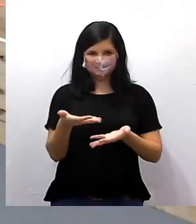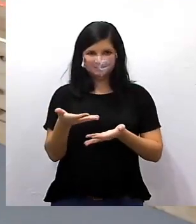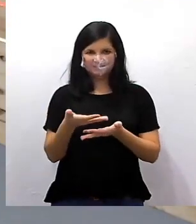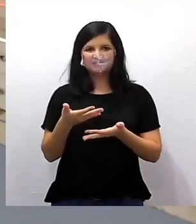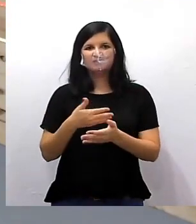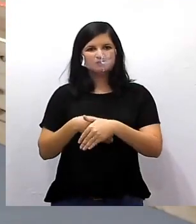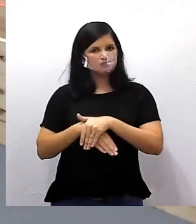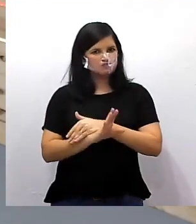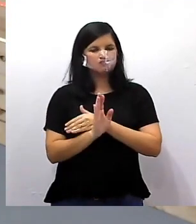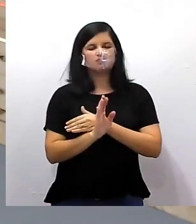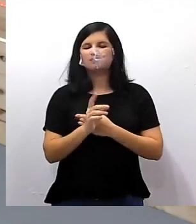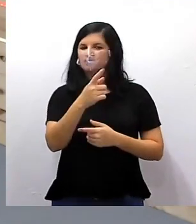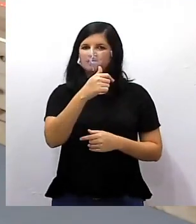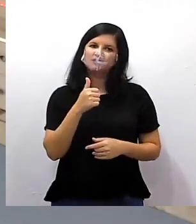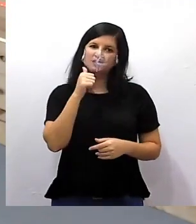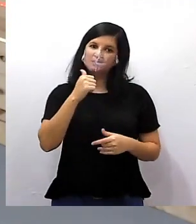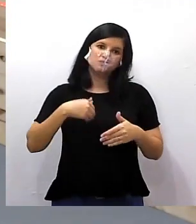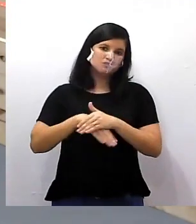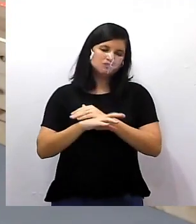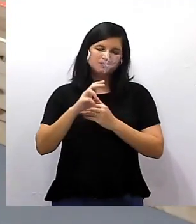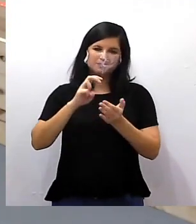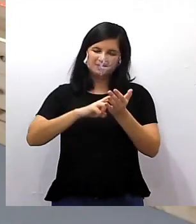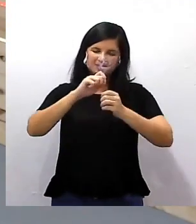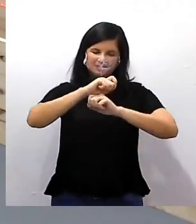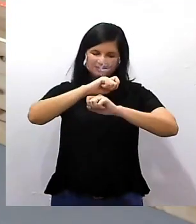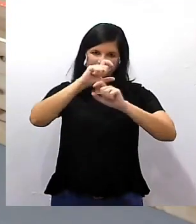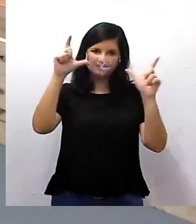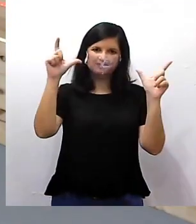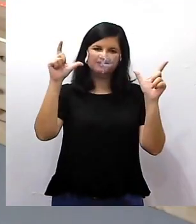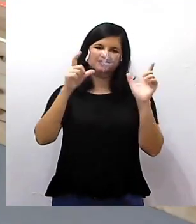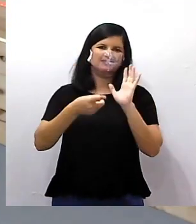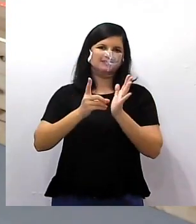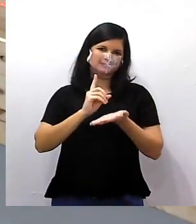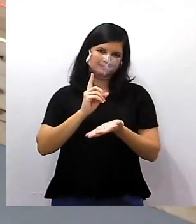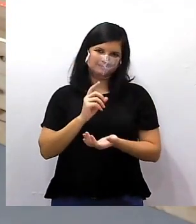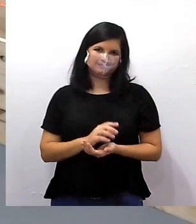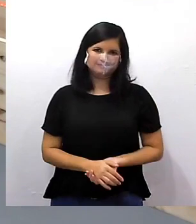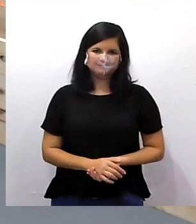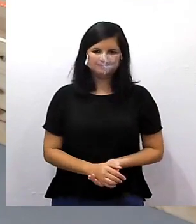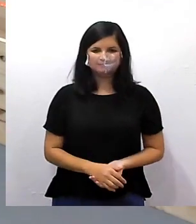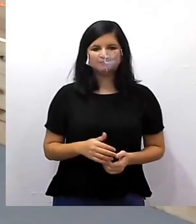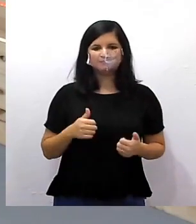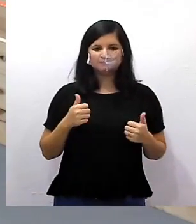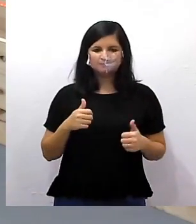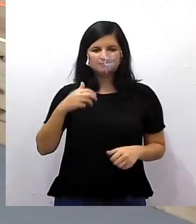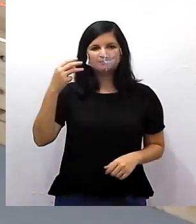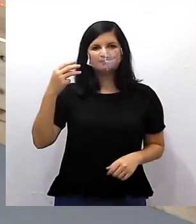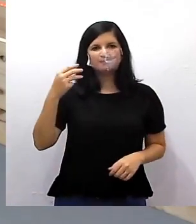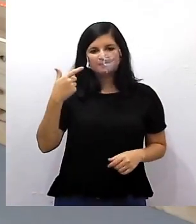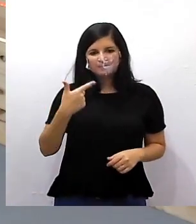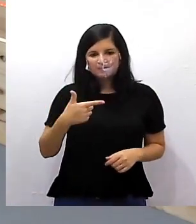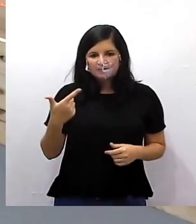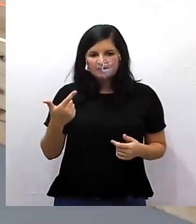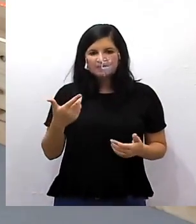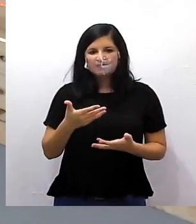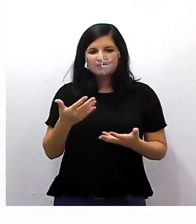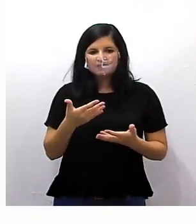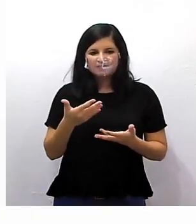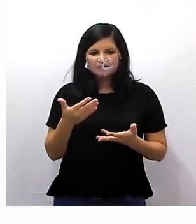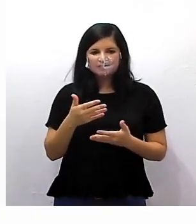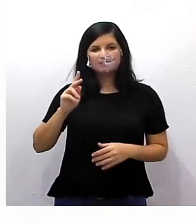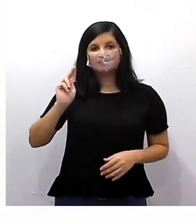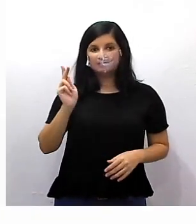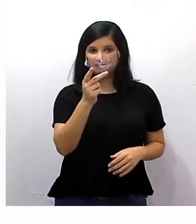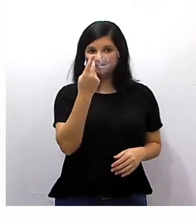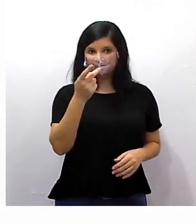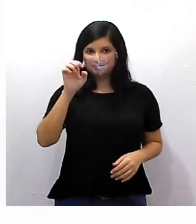ela está acostumada. Então ela está acostumada a levantar cedo todas as manhãs. Beleza? Letra C. Segunda questão, a gente tem lá, he, que é o